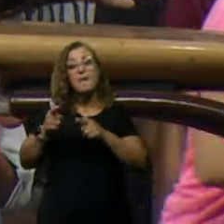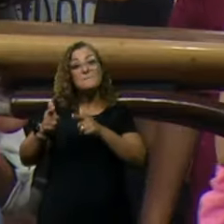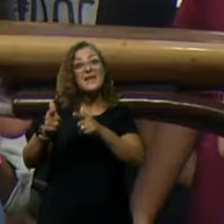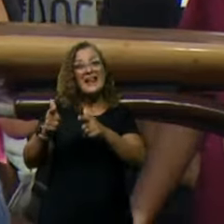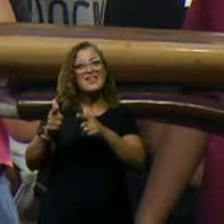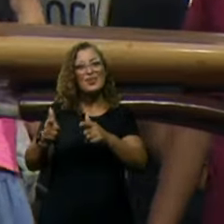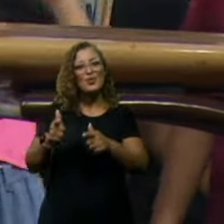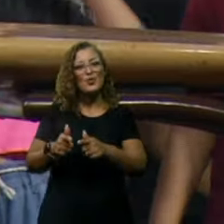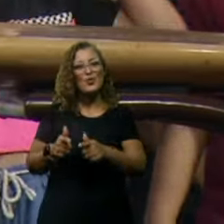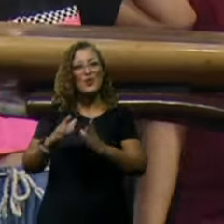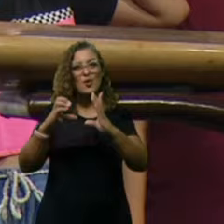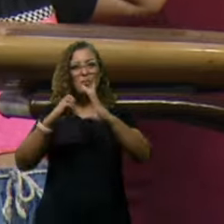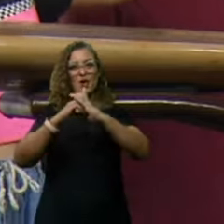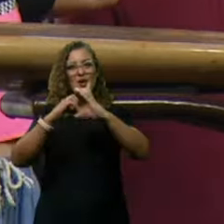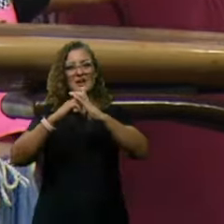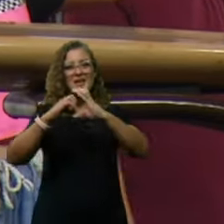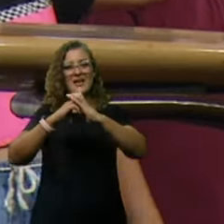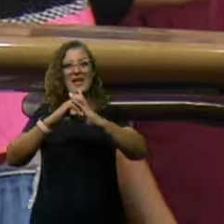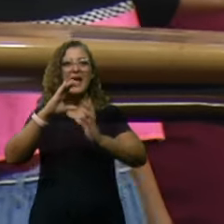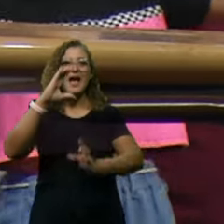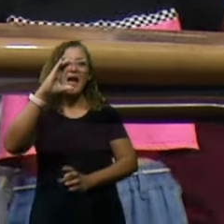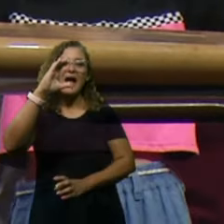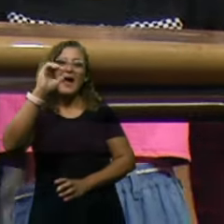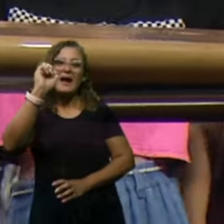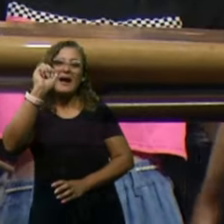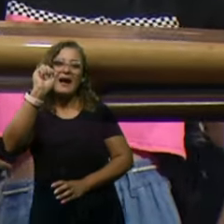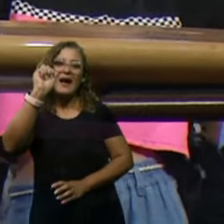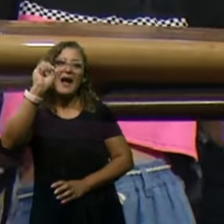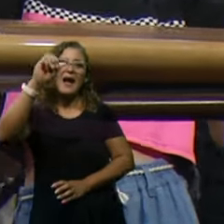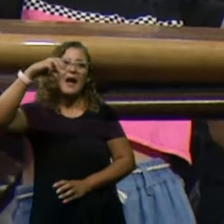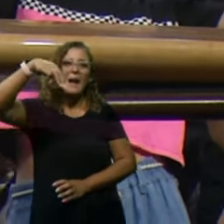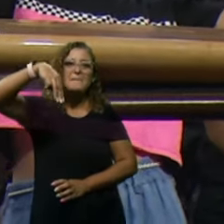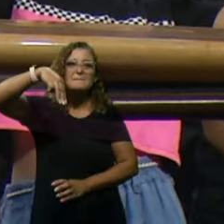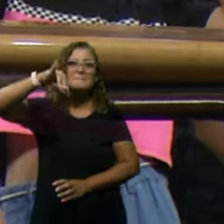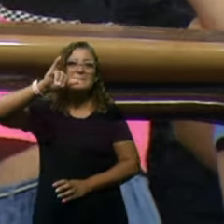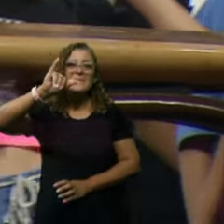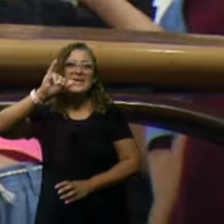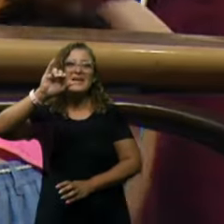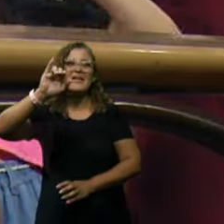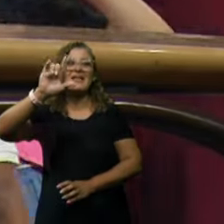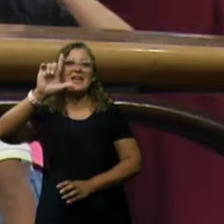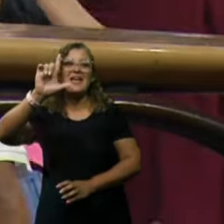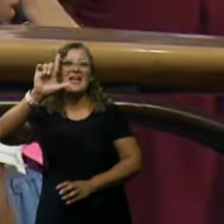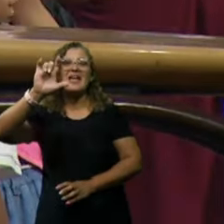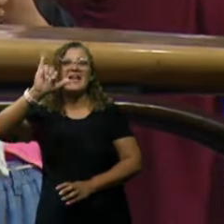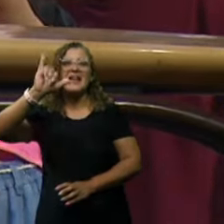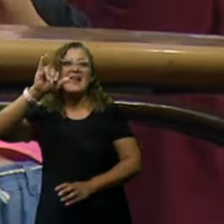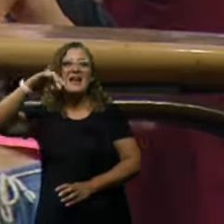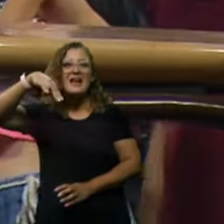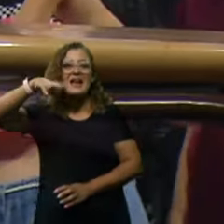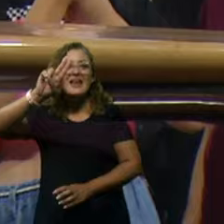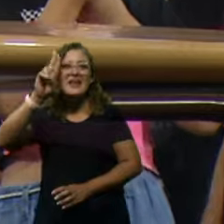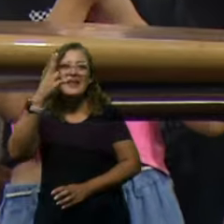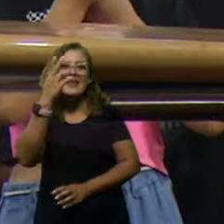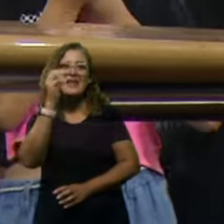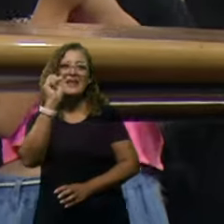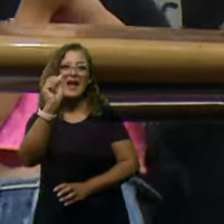Neve e vai ser Camilinha metralhadora cuspidora de fogo santo a